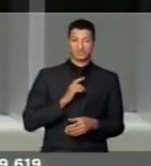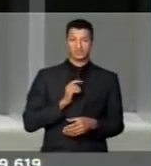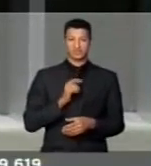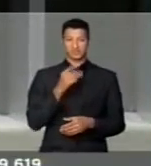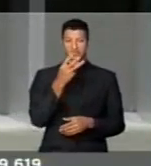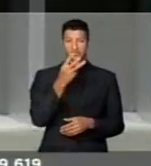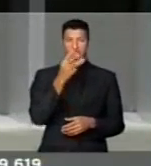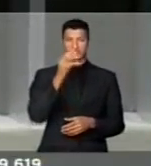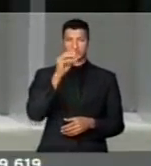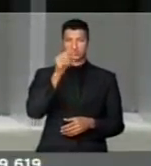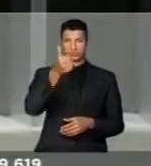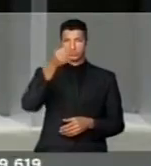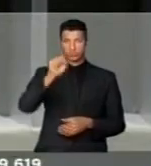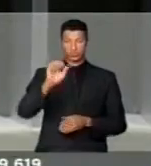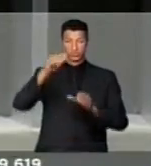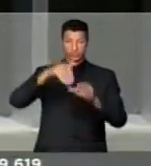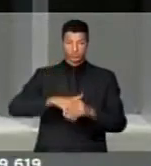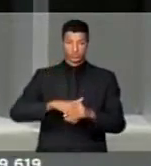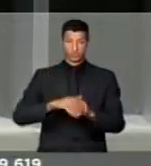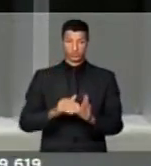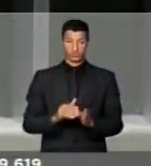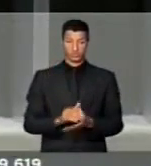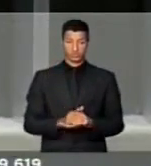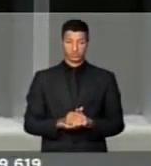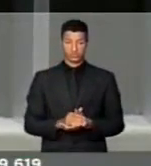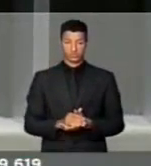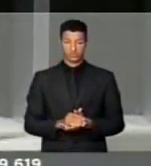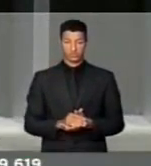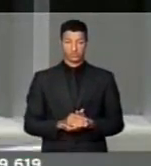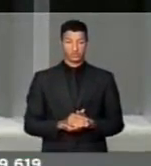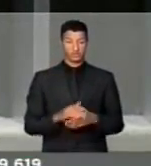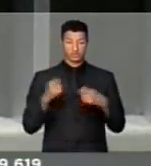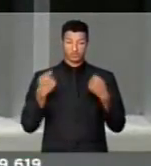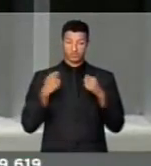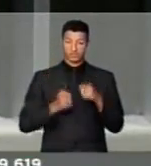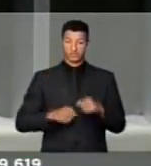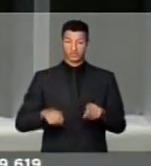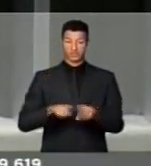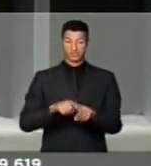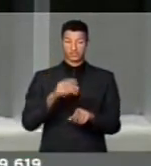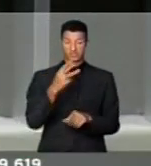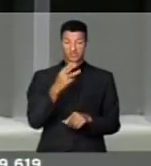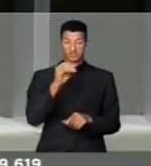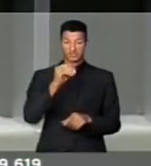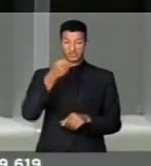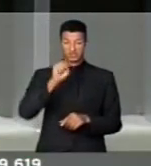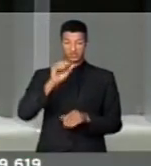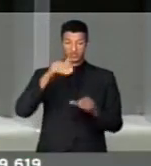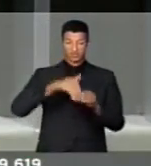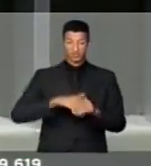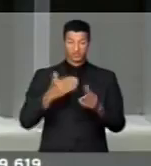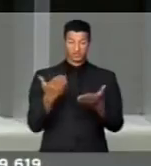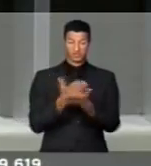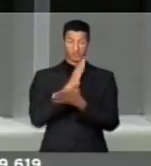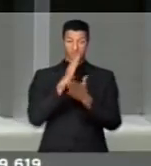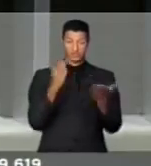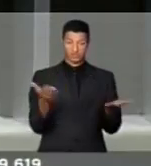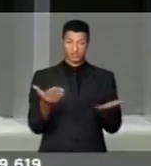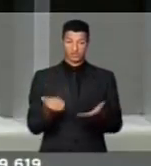Portugal, 318 votos. Ela precisa, então, de 308 votos para